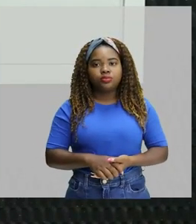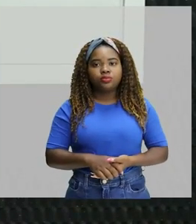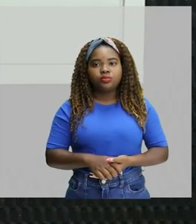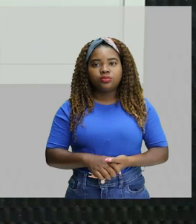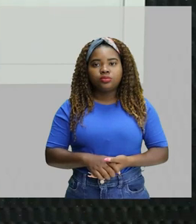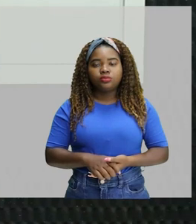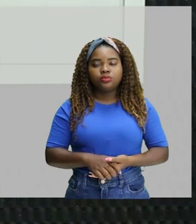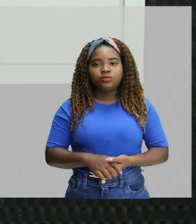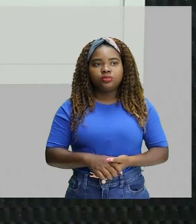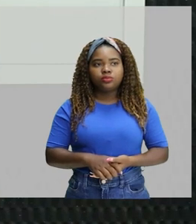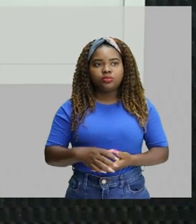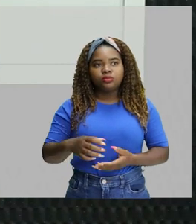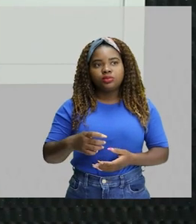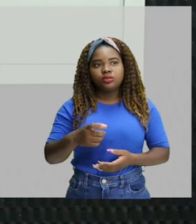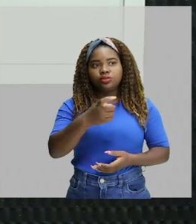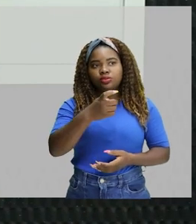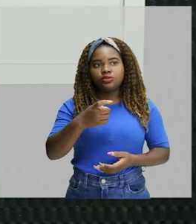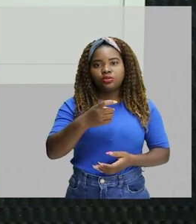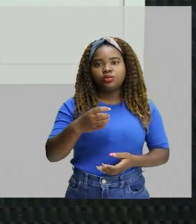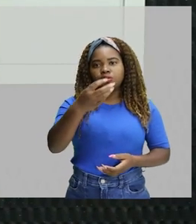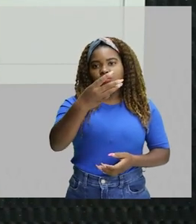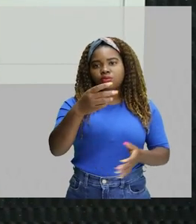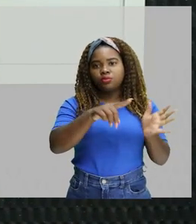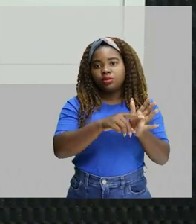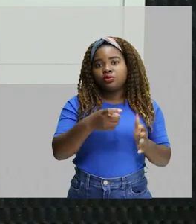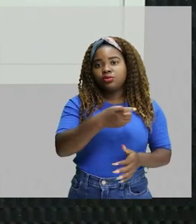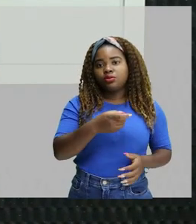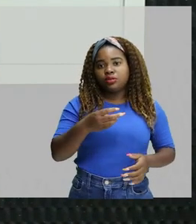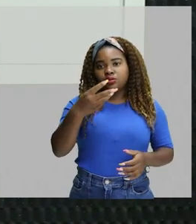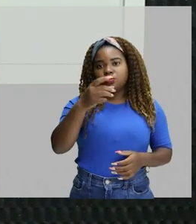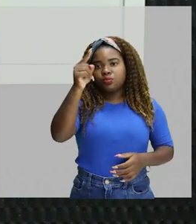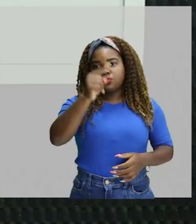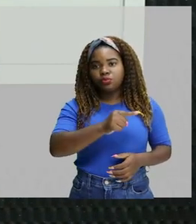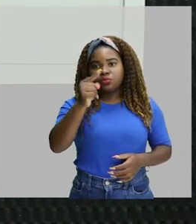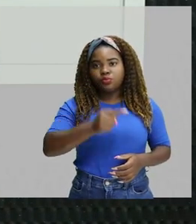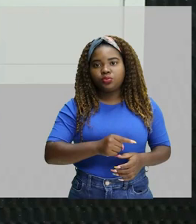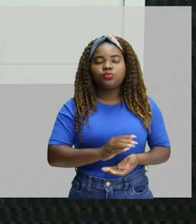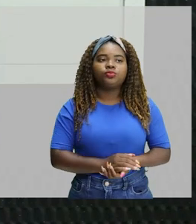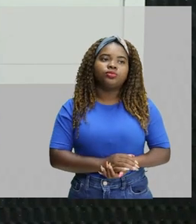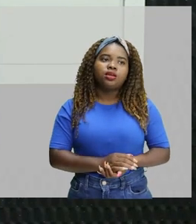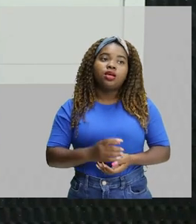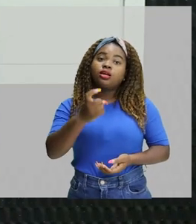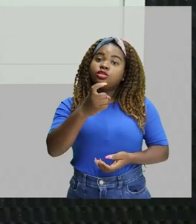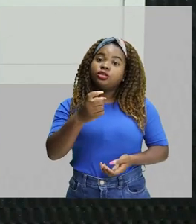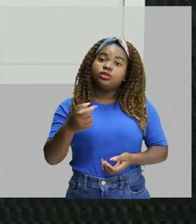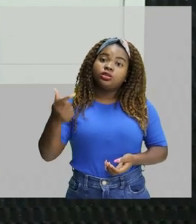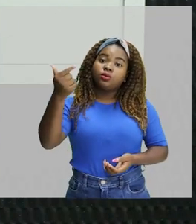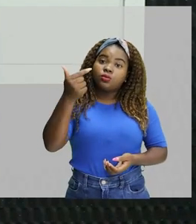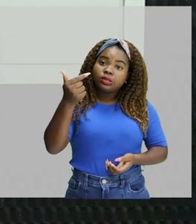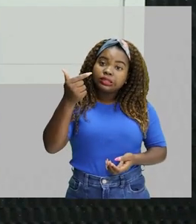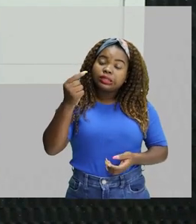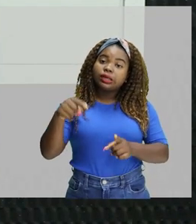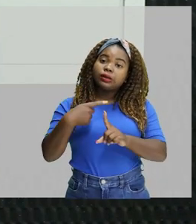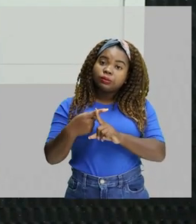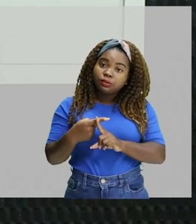Então olha só x c - x c cancela x +